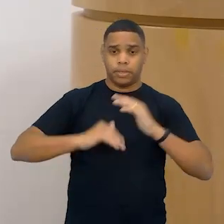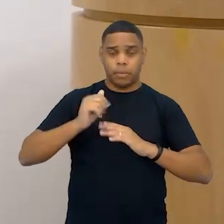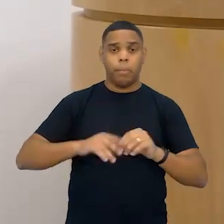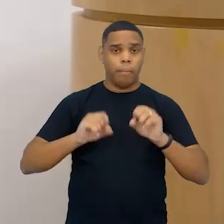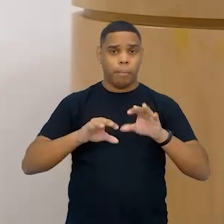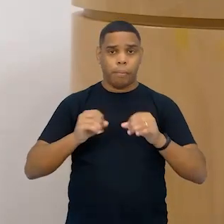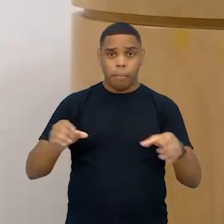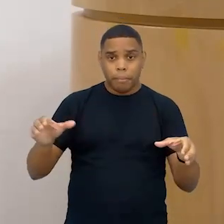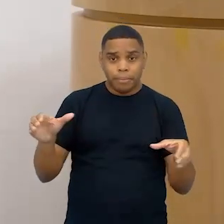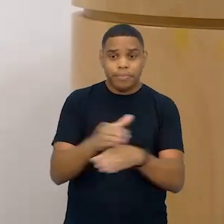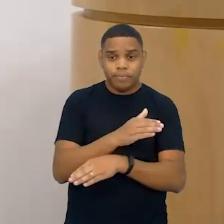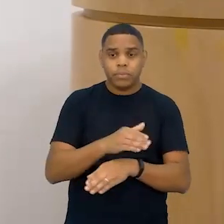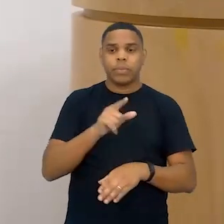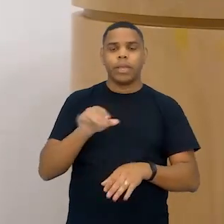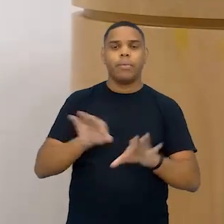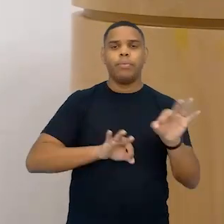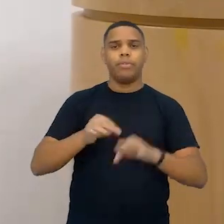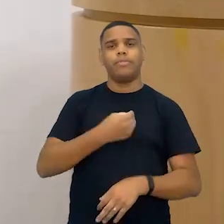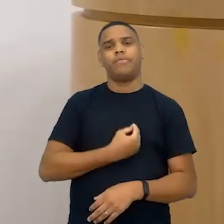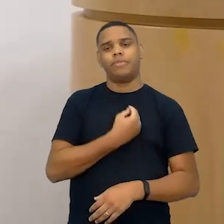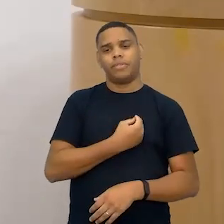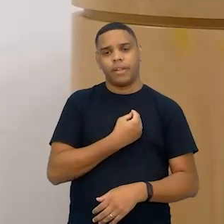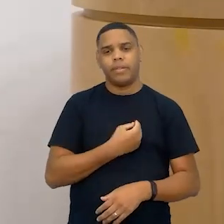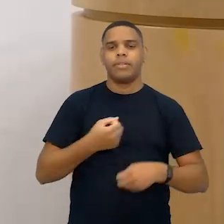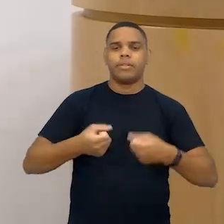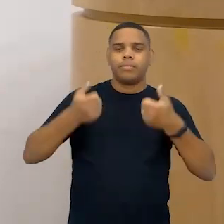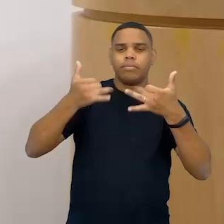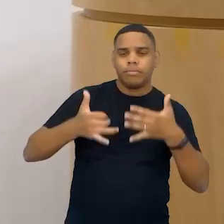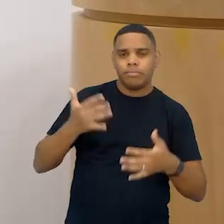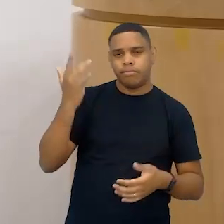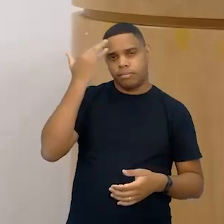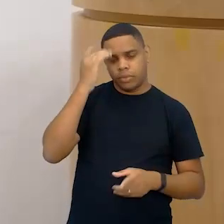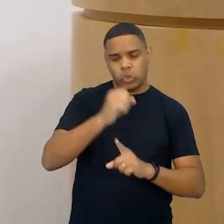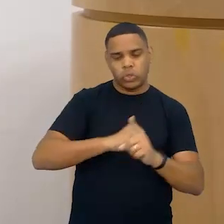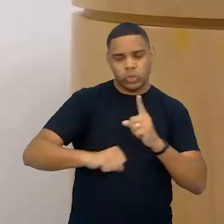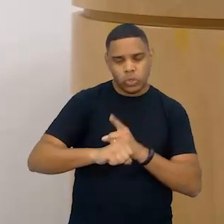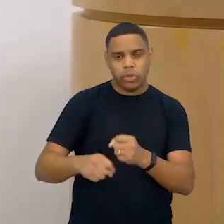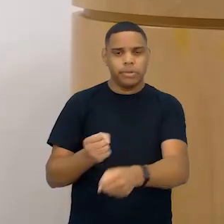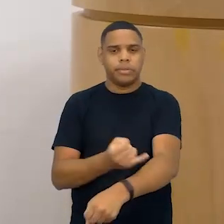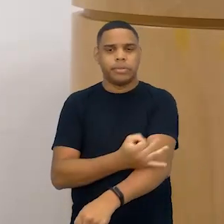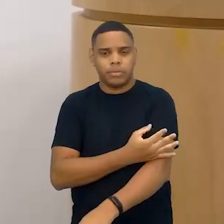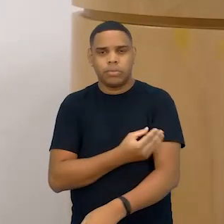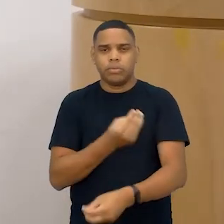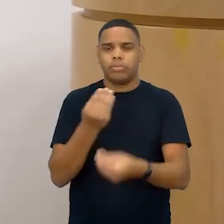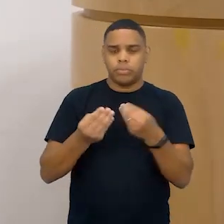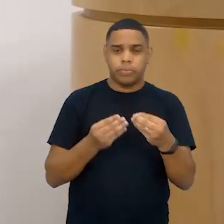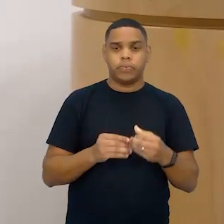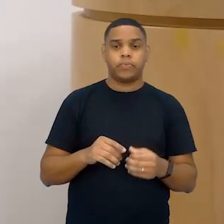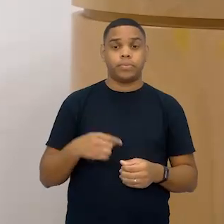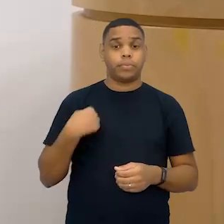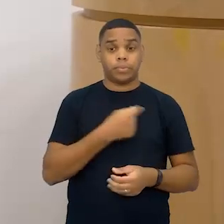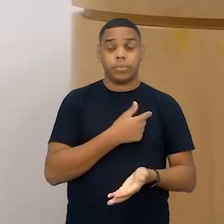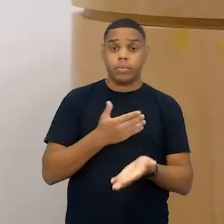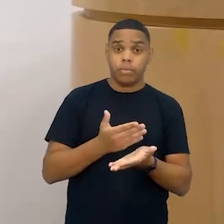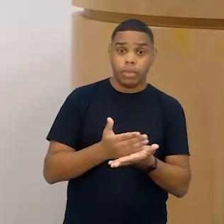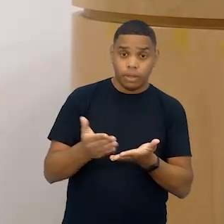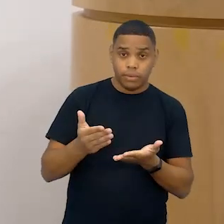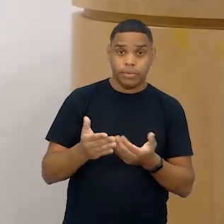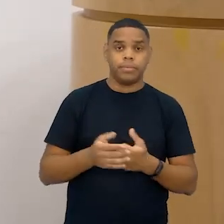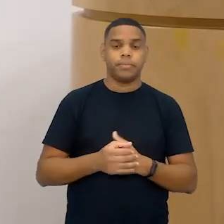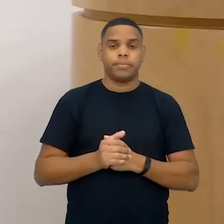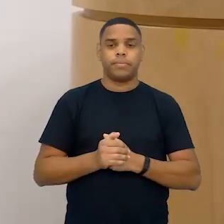educação integral é o projeto de vida, que vai trazer competências socioemocionais, enfim. A gente começa